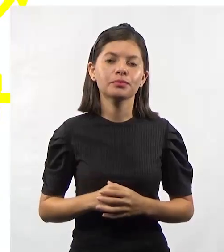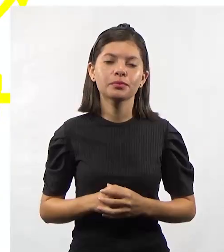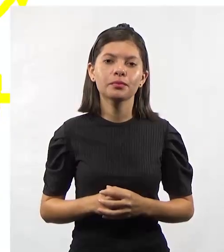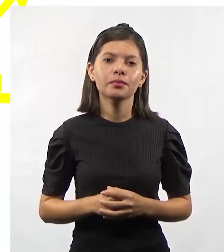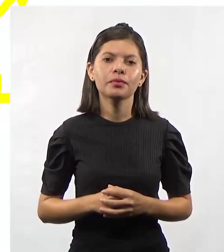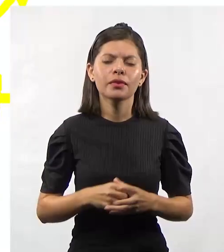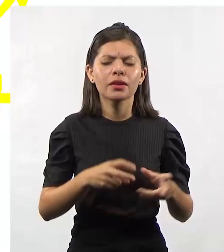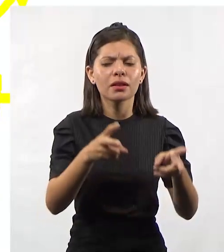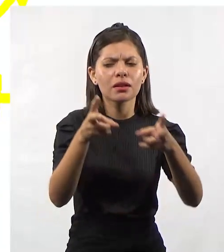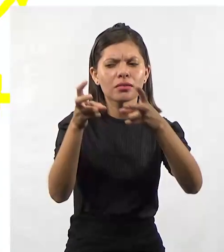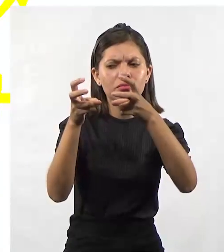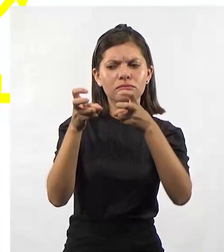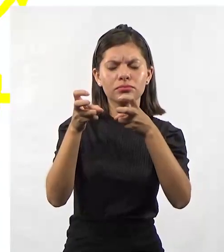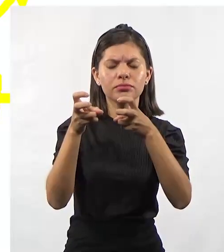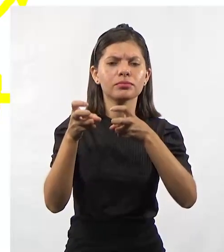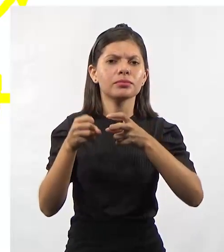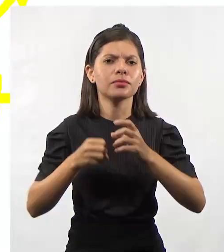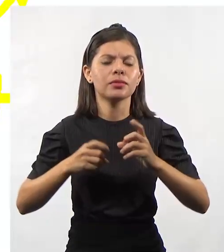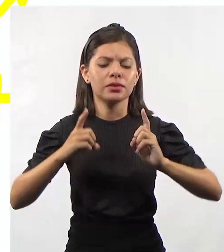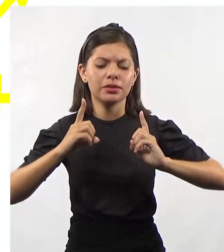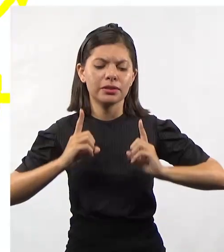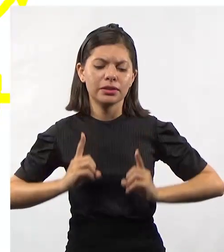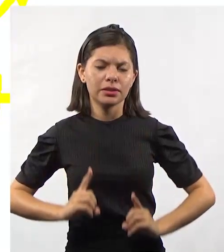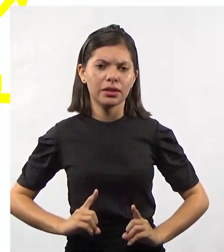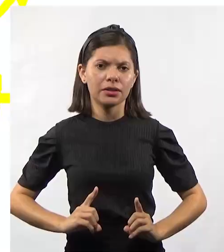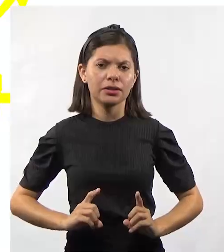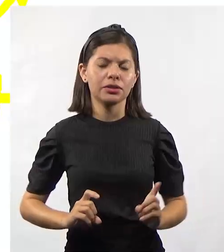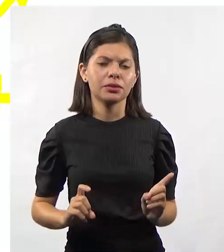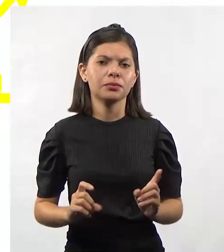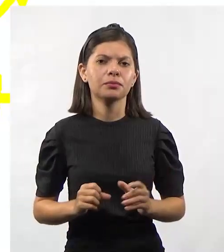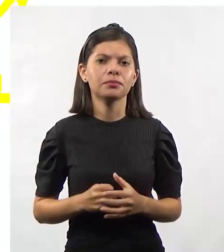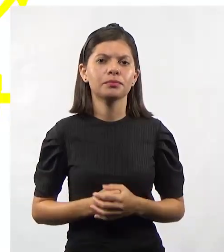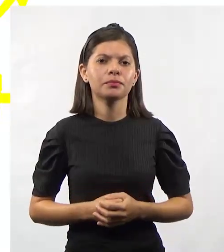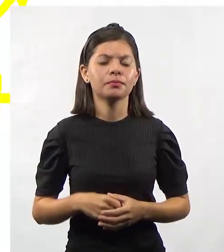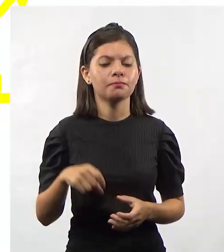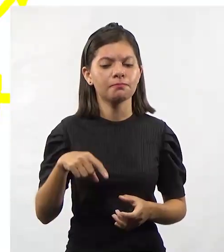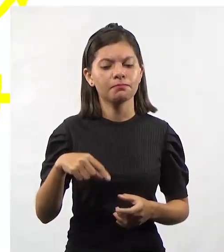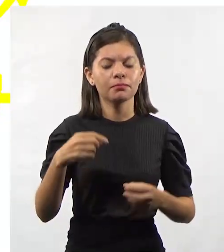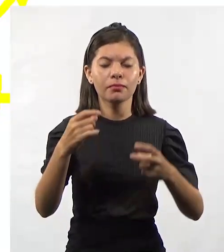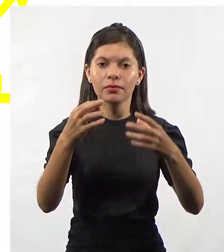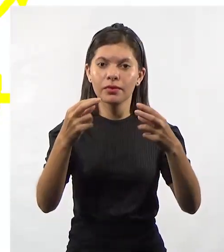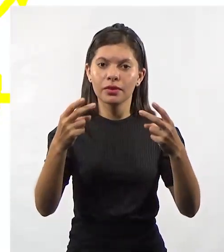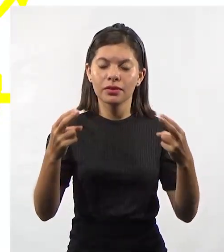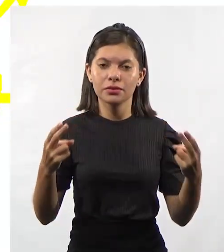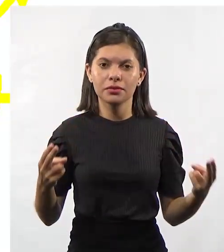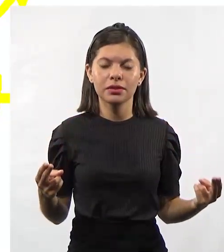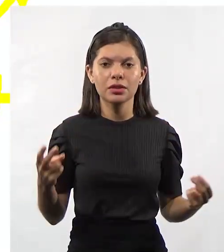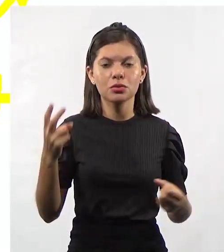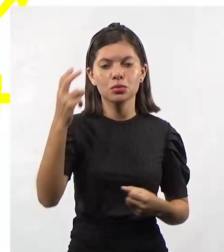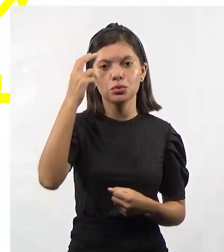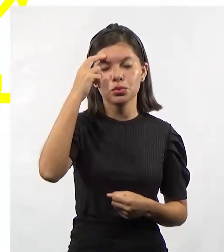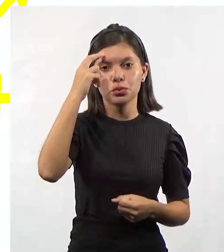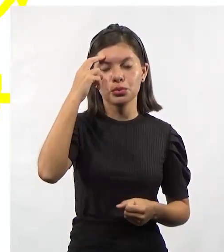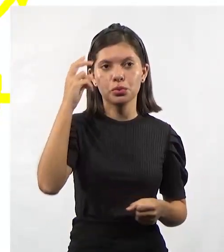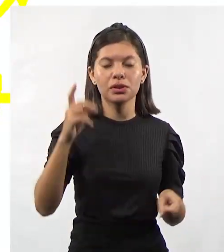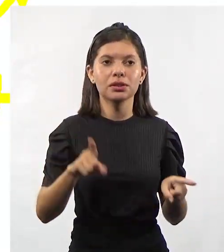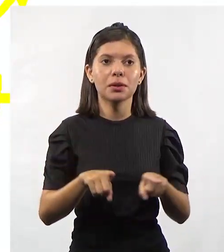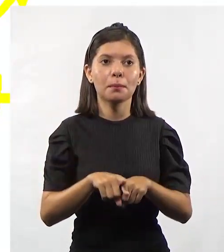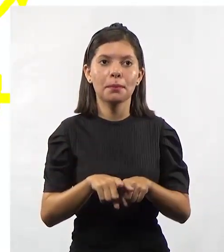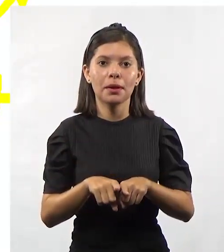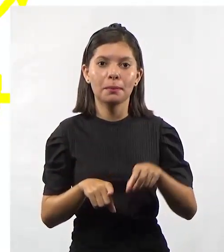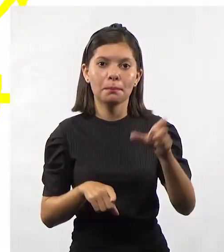no reconhecimento da dignidade, tanto dessas diferentes culturas quanto